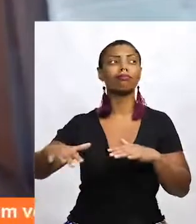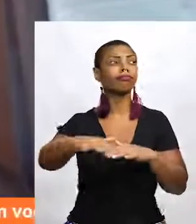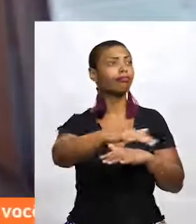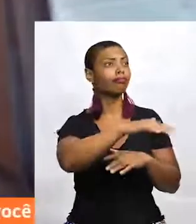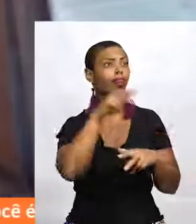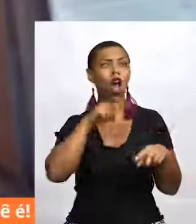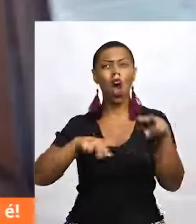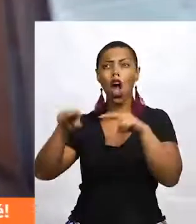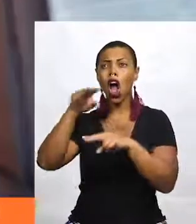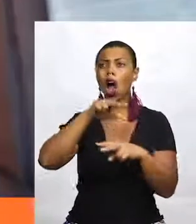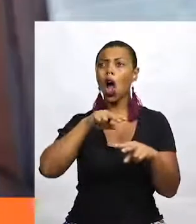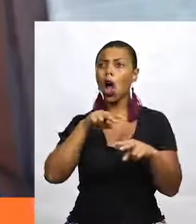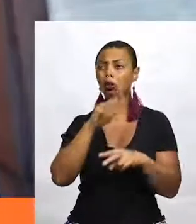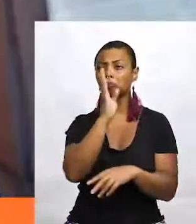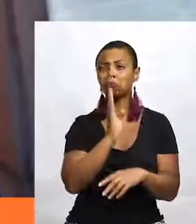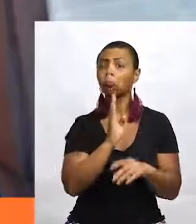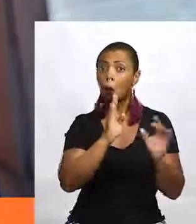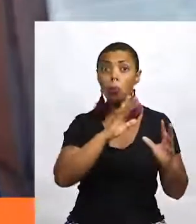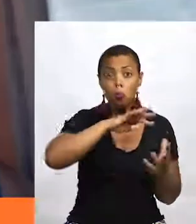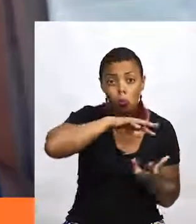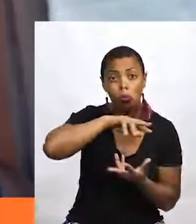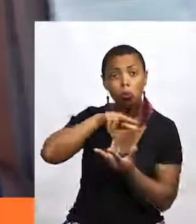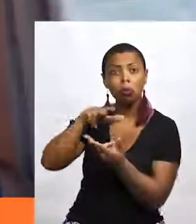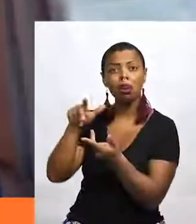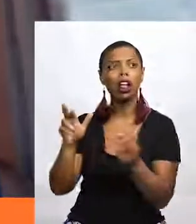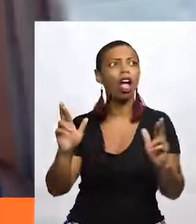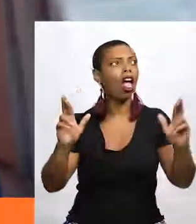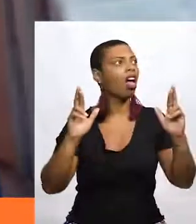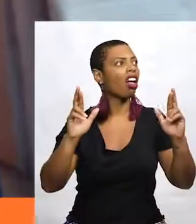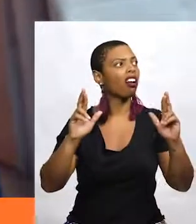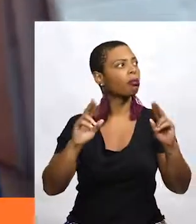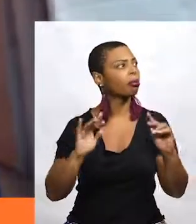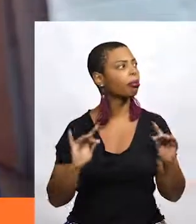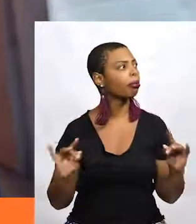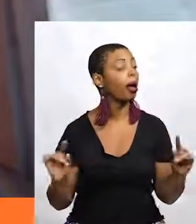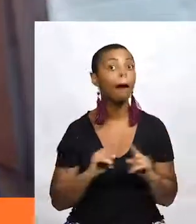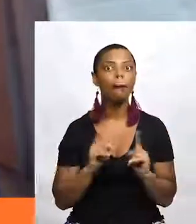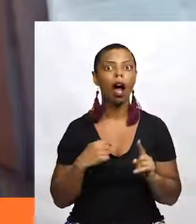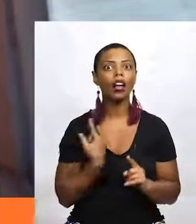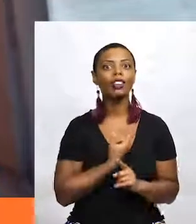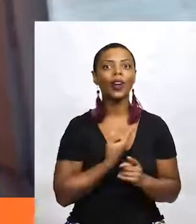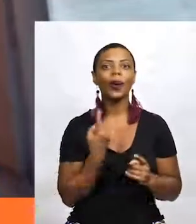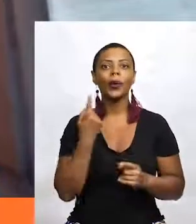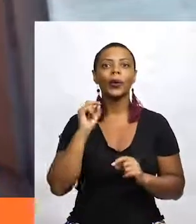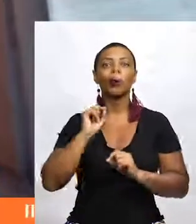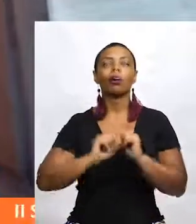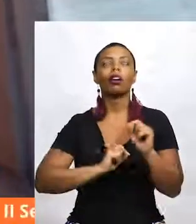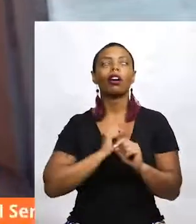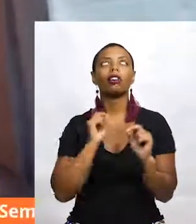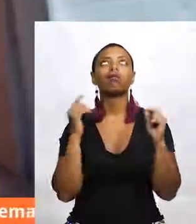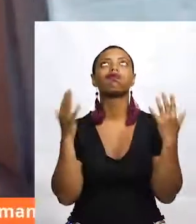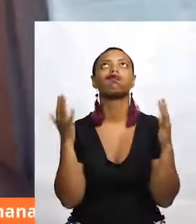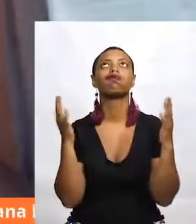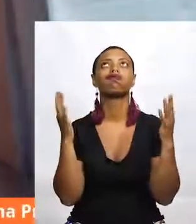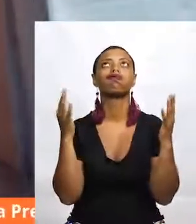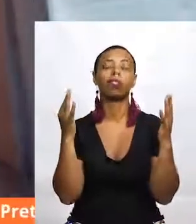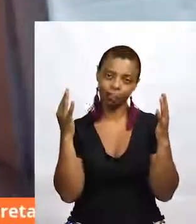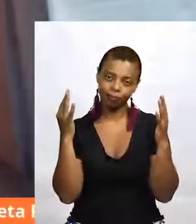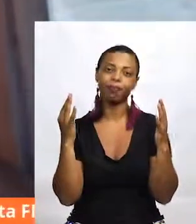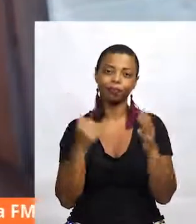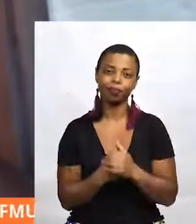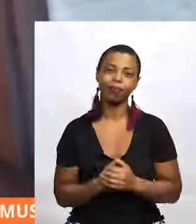momento brasileiro e mundial, eu diria, a gente tem motivo para comemorar. Daqui a alguns anos, talvez